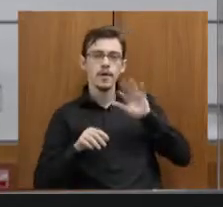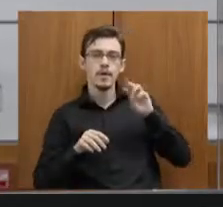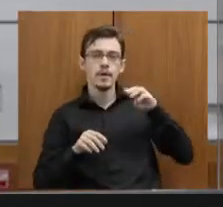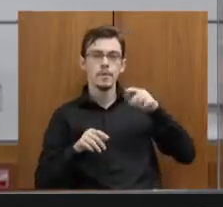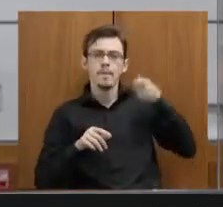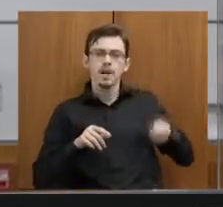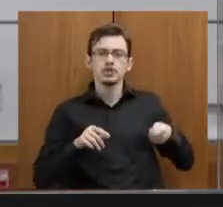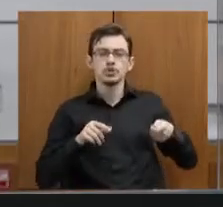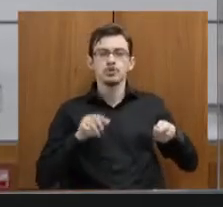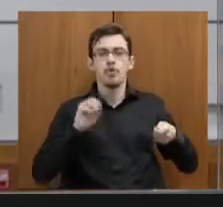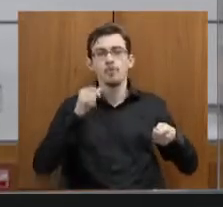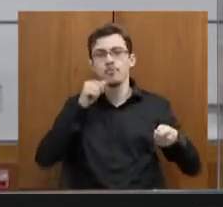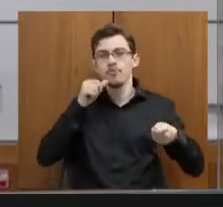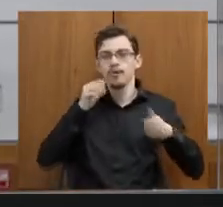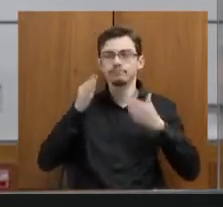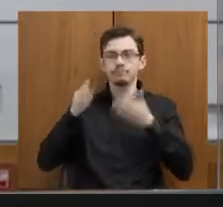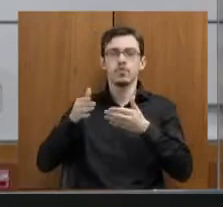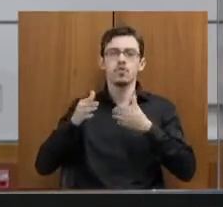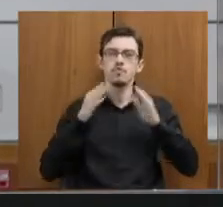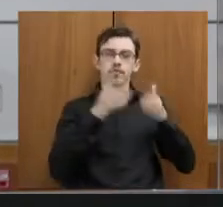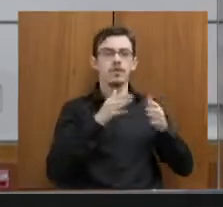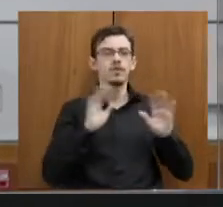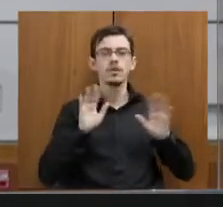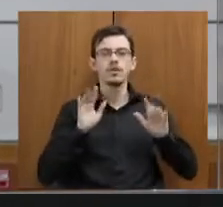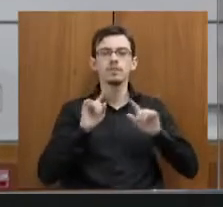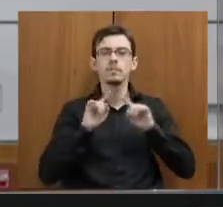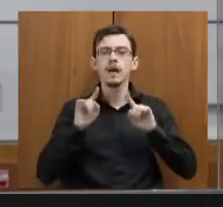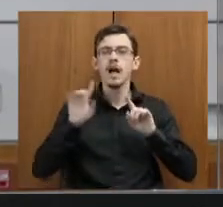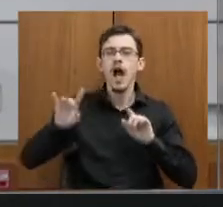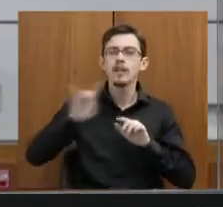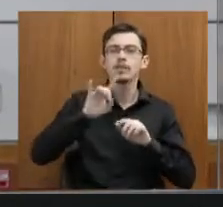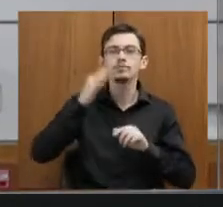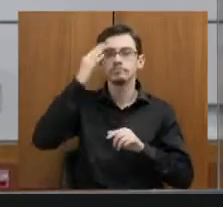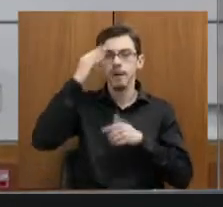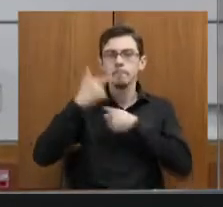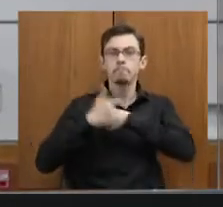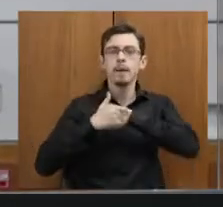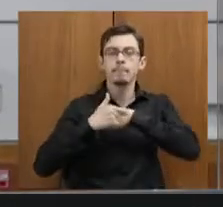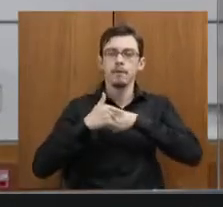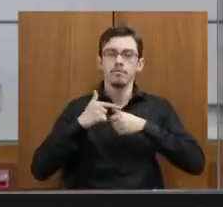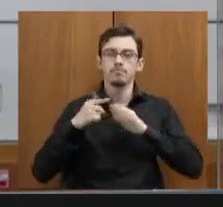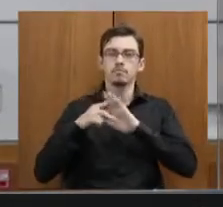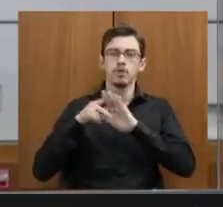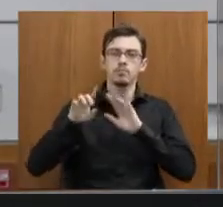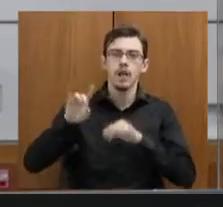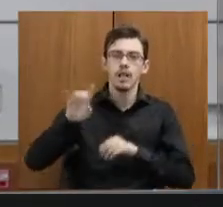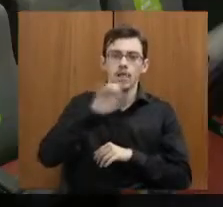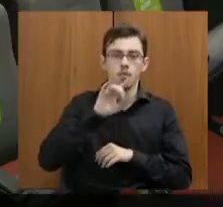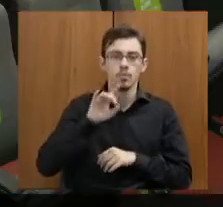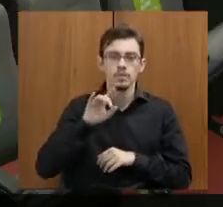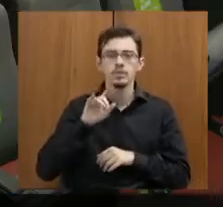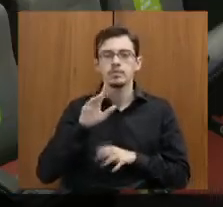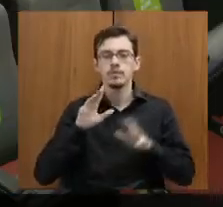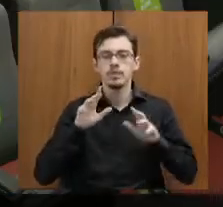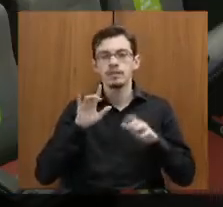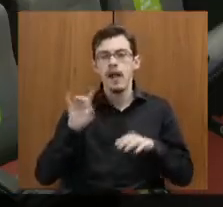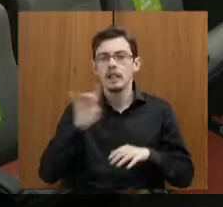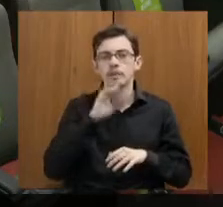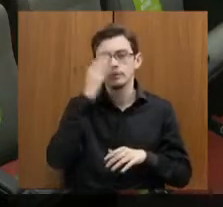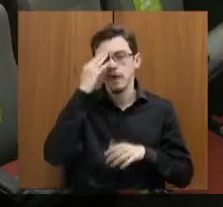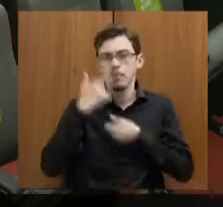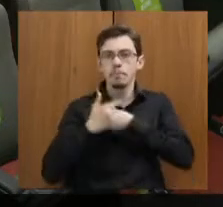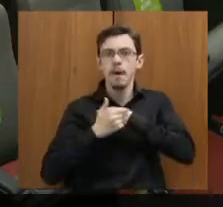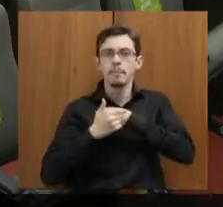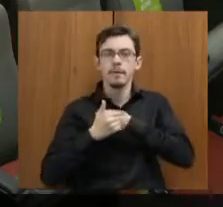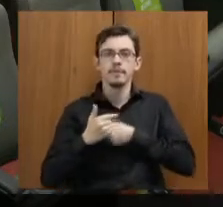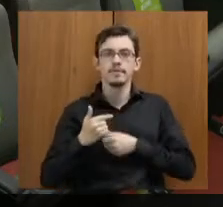porque cada um de nós quando chega no terreiro eu posso dar lado sabe não e o meu lugar é lá o ali porque eu porque